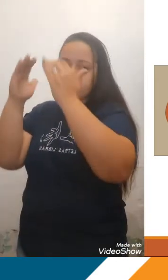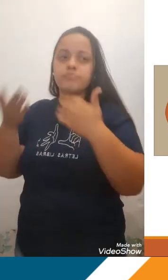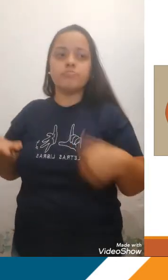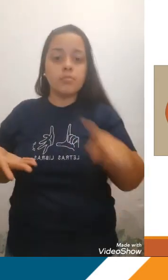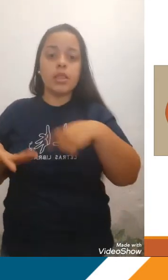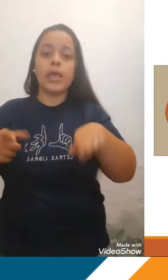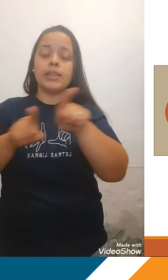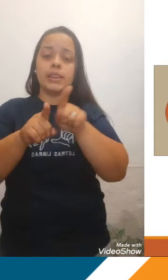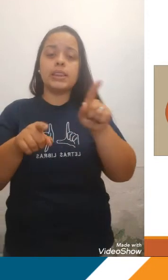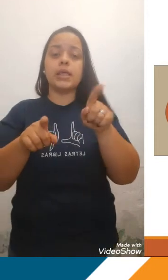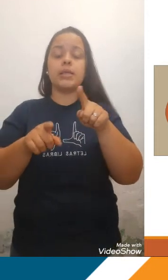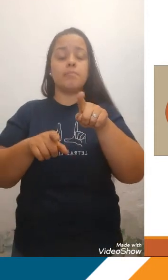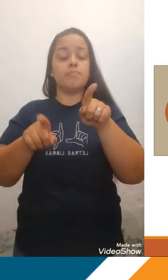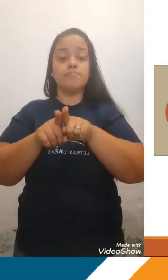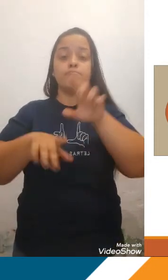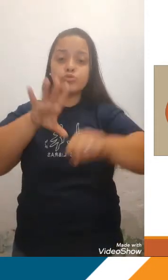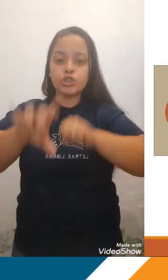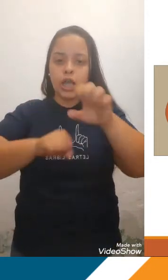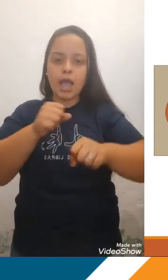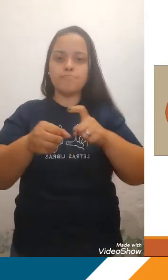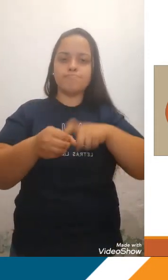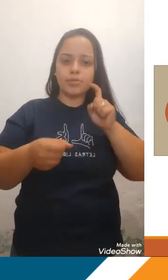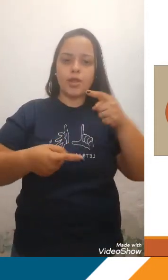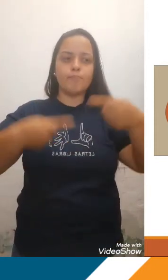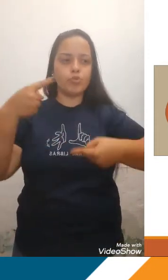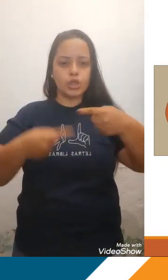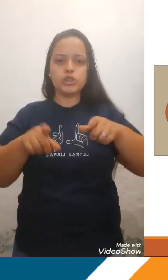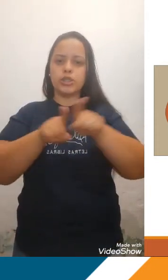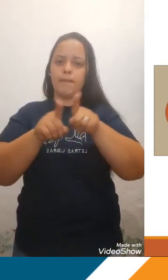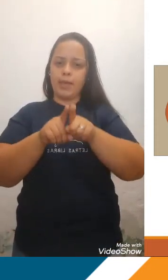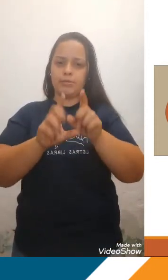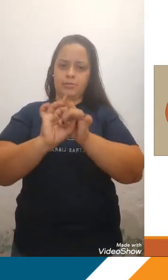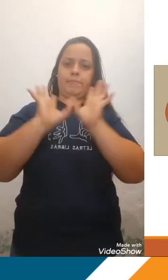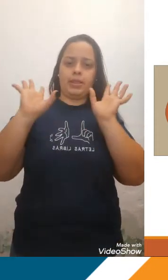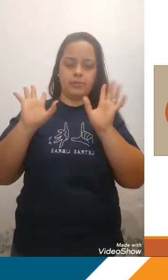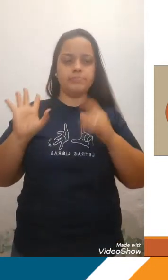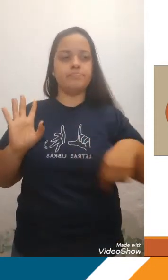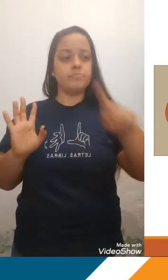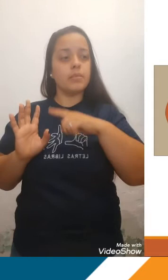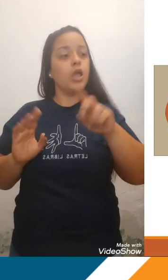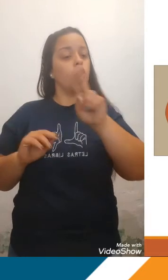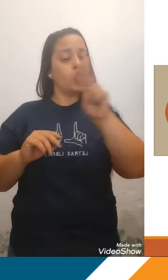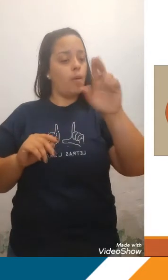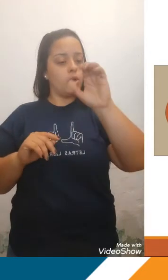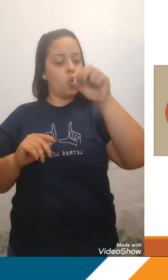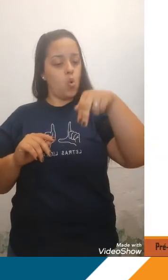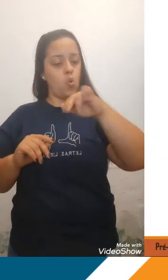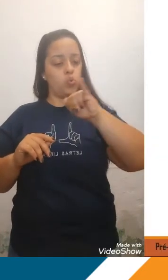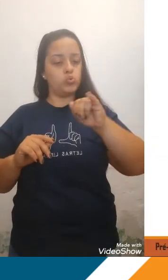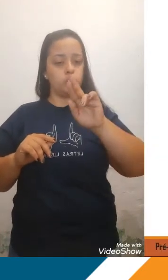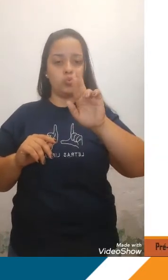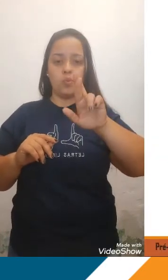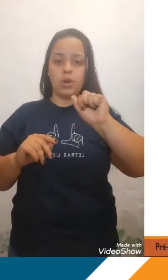coloniais, assim como buscarão a emancipação política e a independência. Desta forma, formam-se as